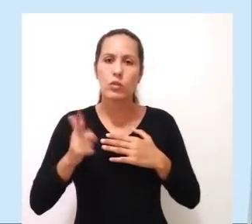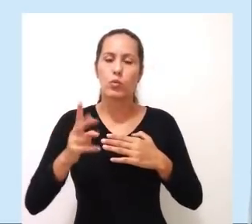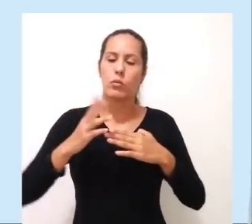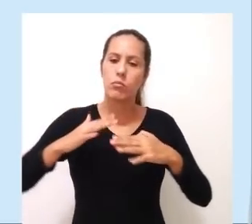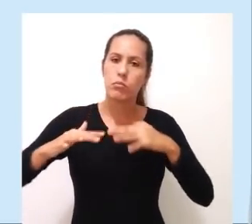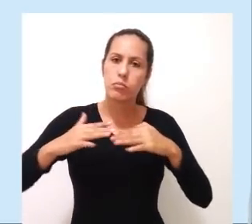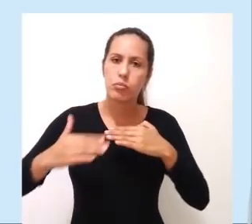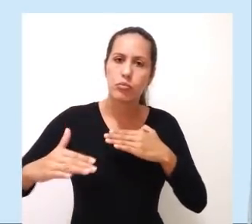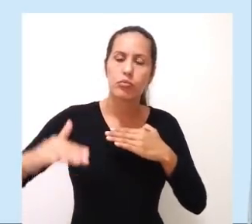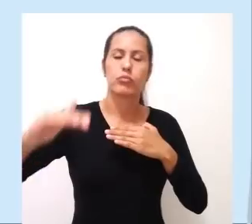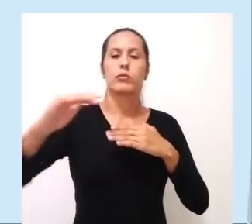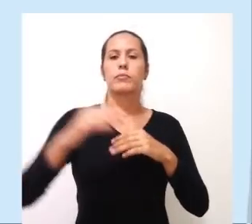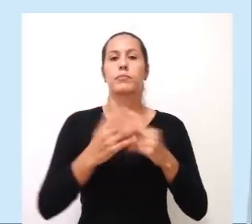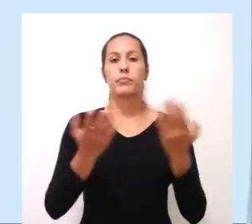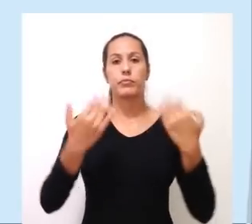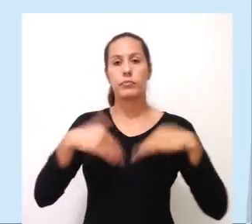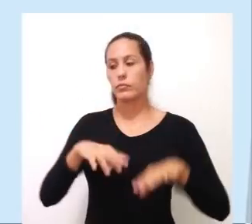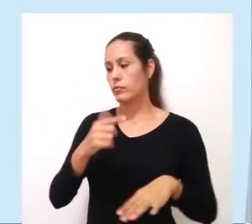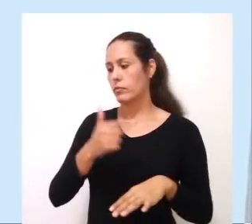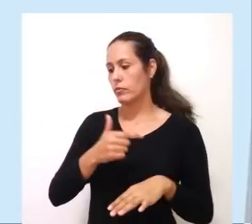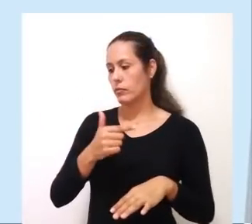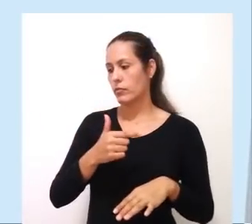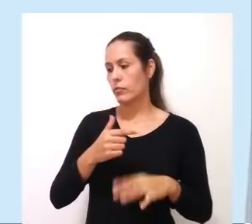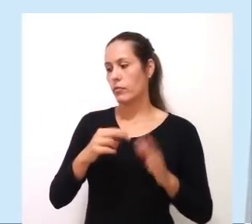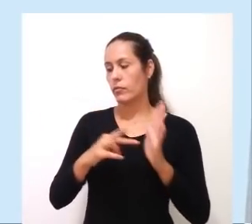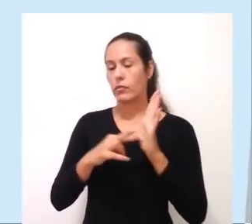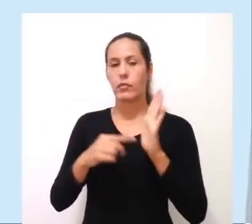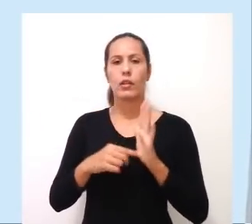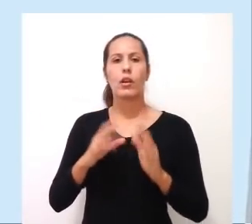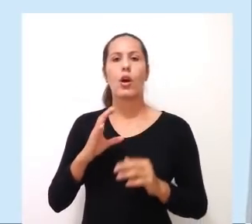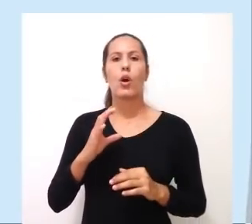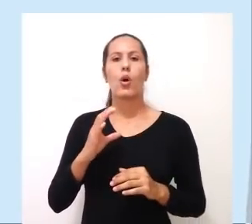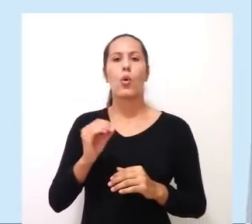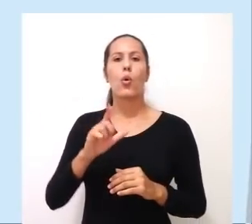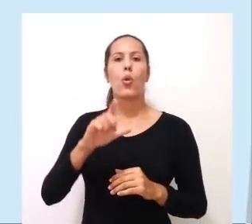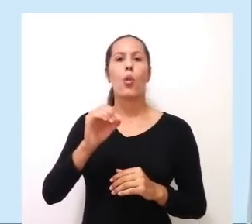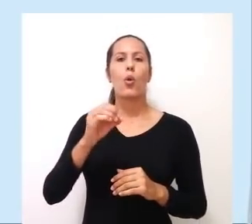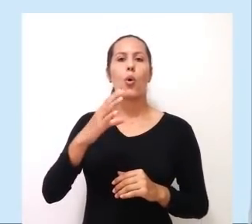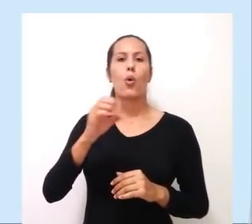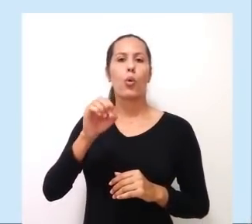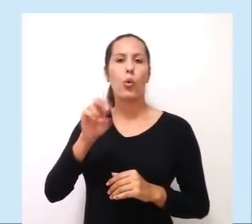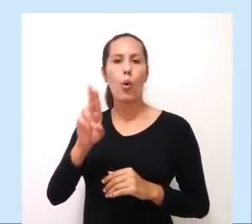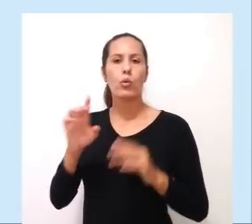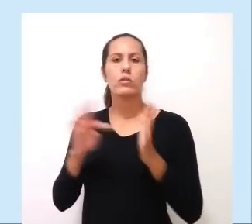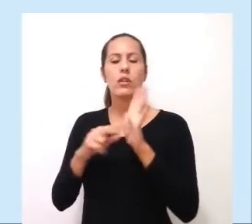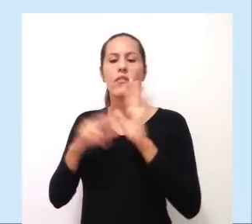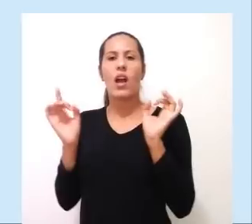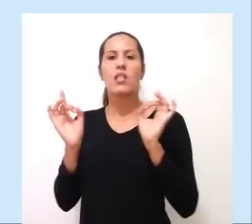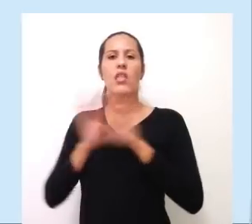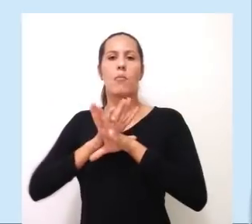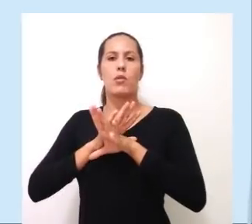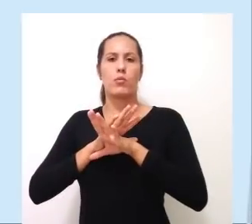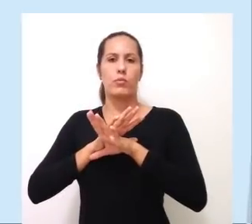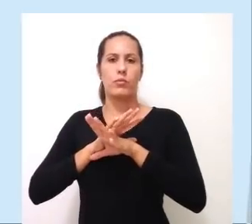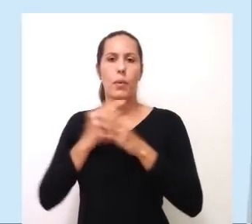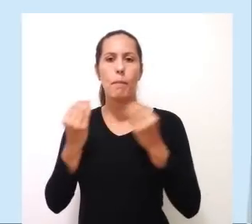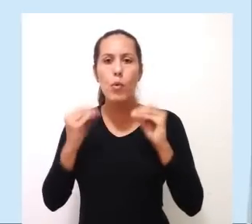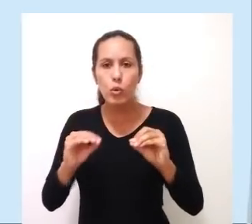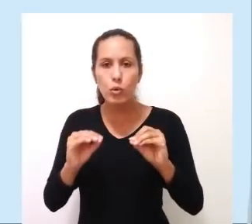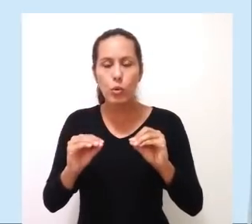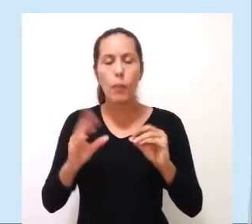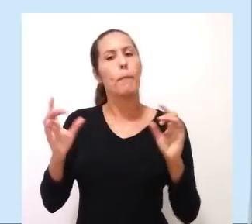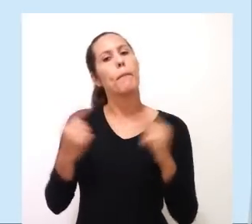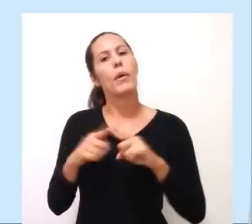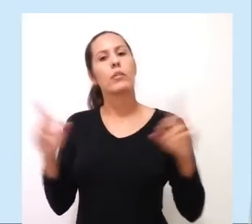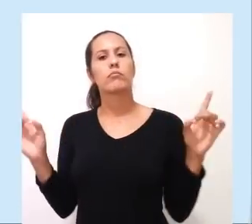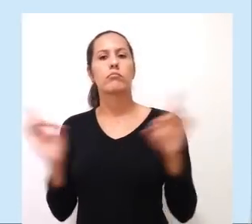segundo, colocou, ideia de algo concluído, terminado, findado. Então, vejam só, desde o